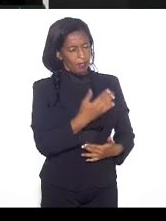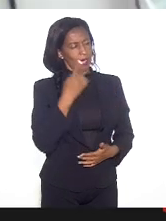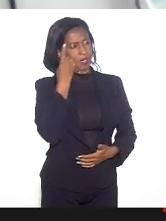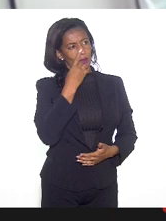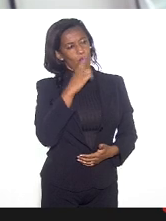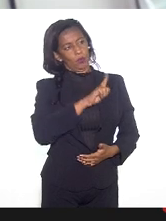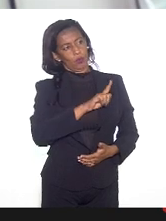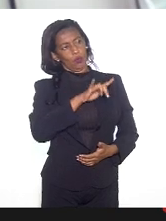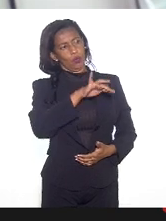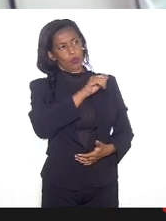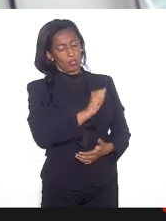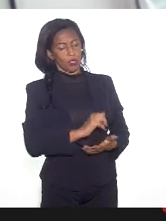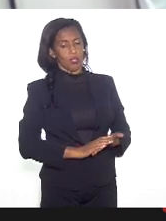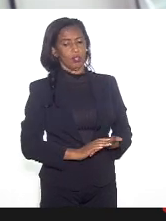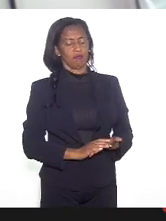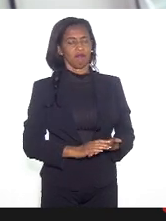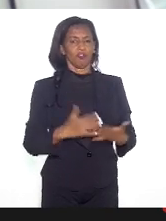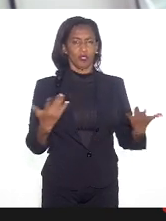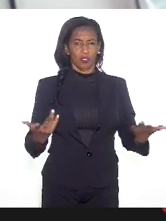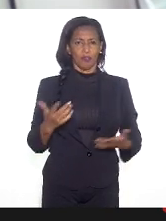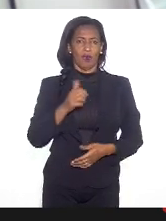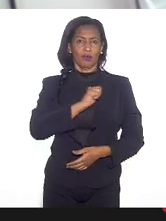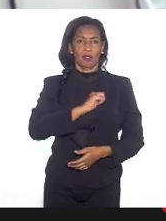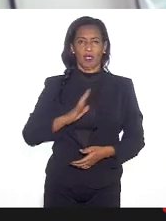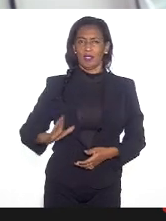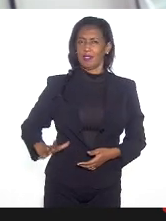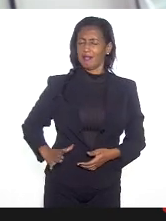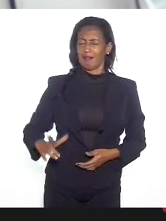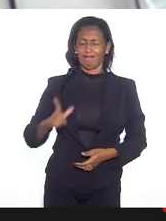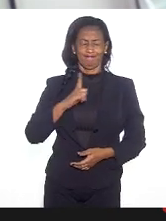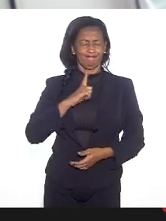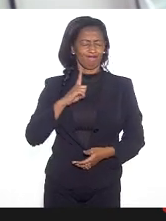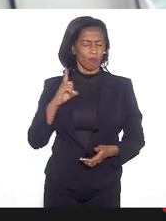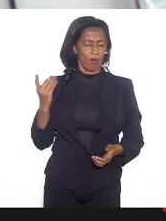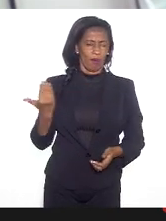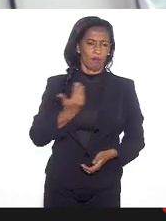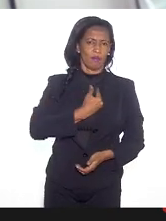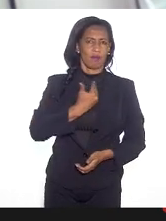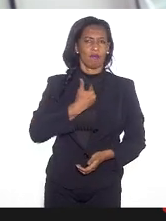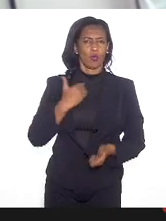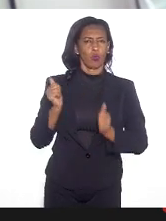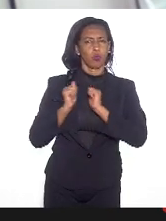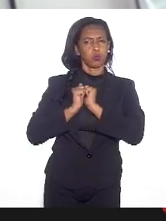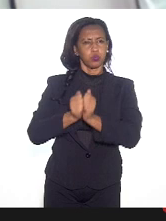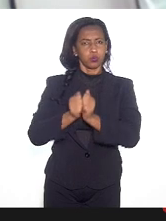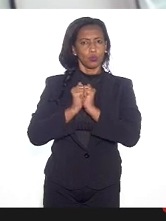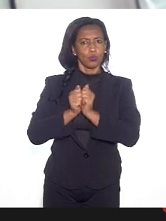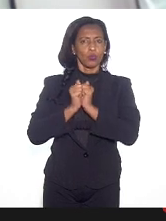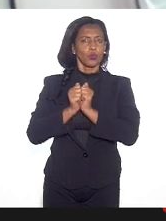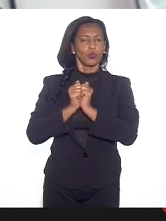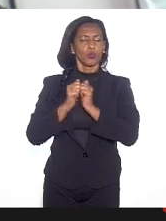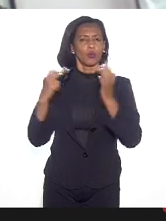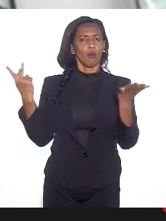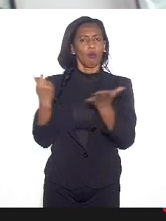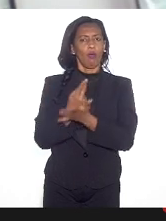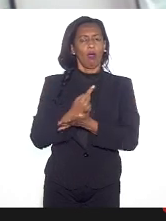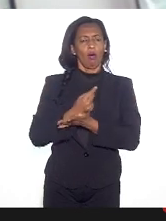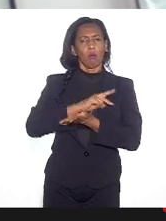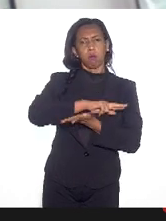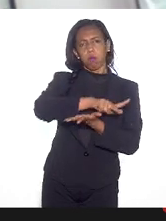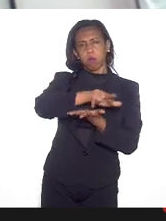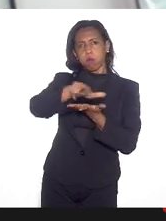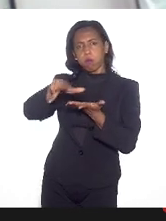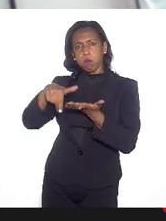Eu, de fato, o presidente André Siciliano tem sido um grande companheiro também nesse sentido. Tem realizado inúmeras